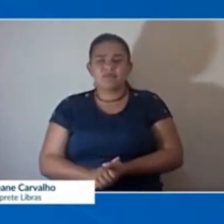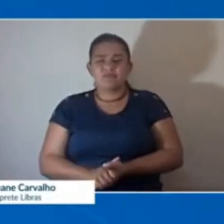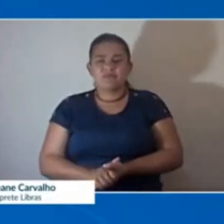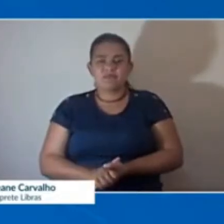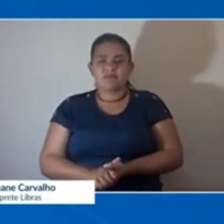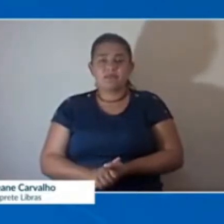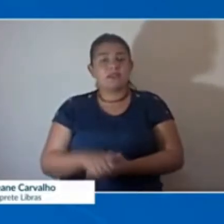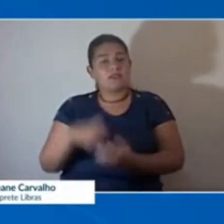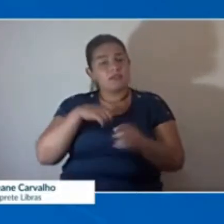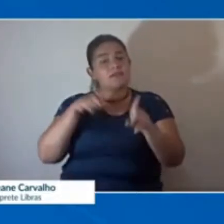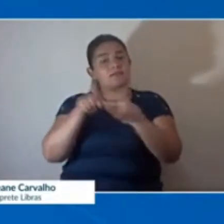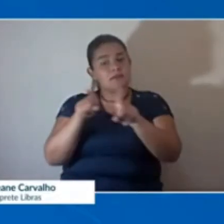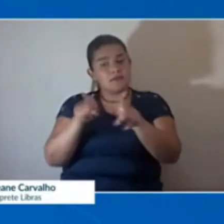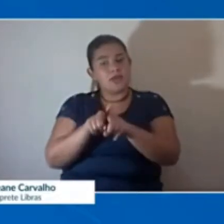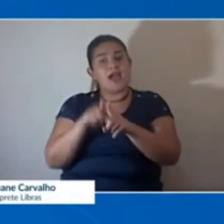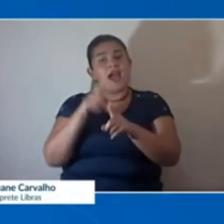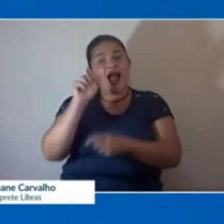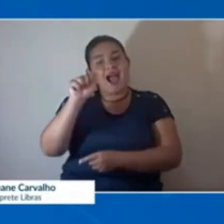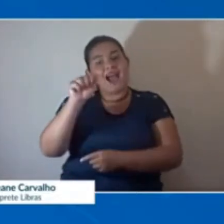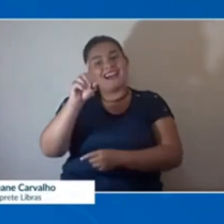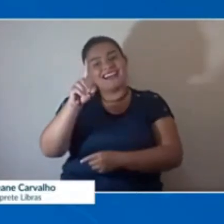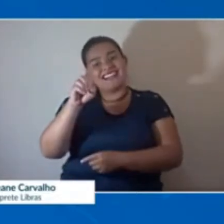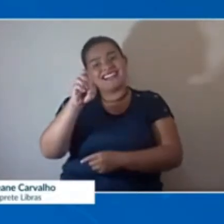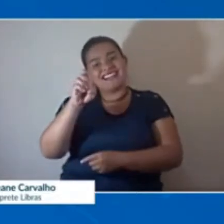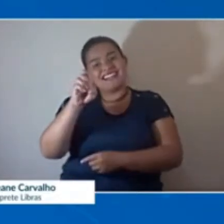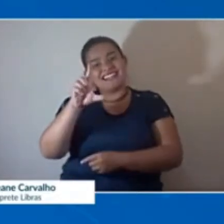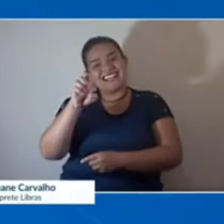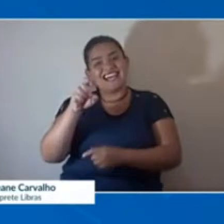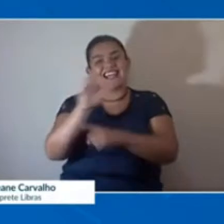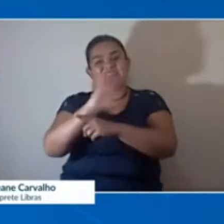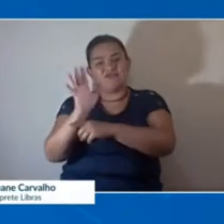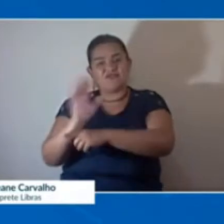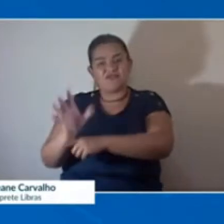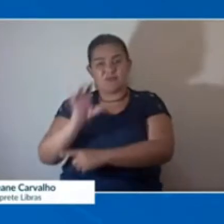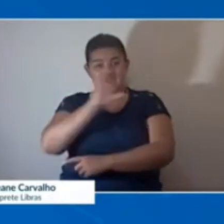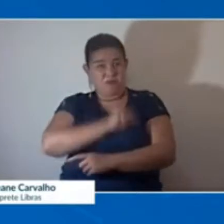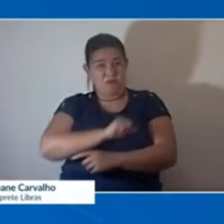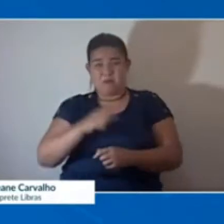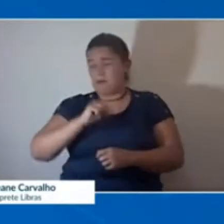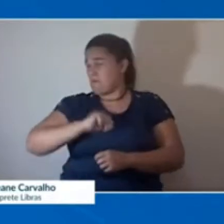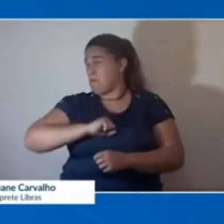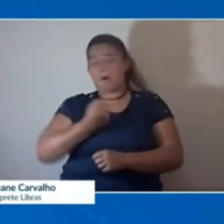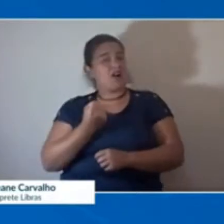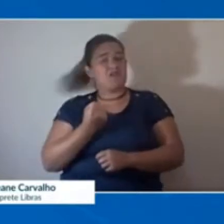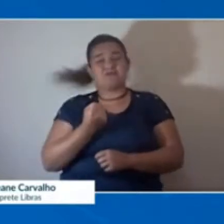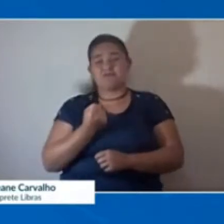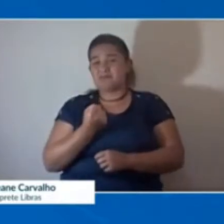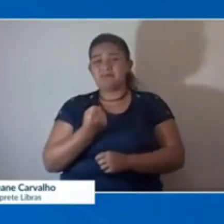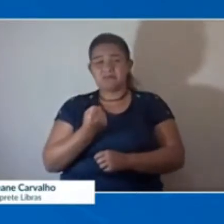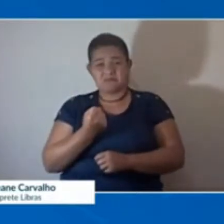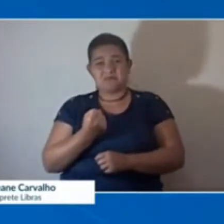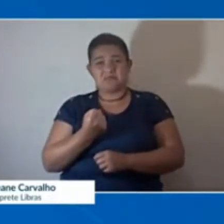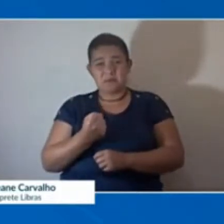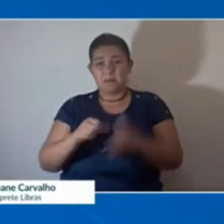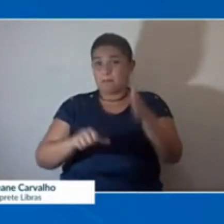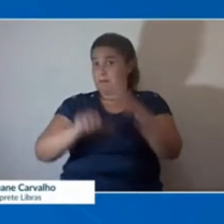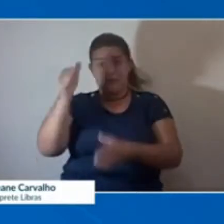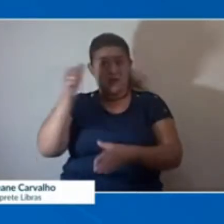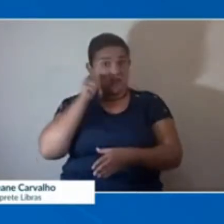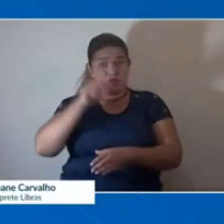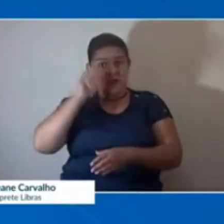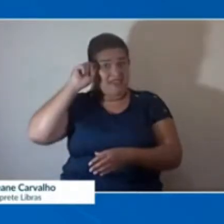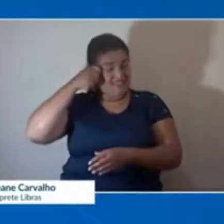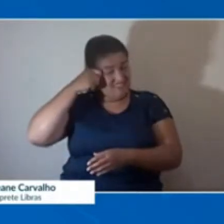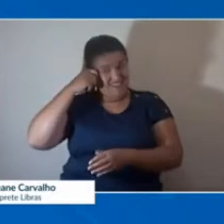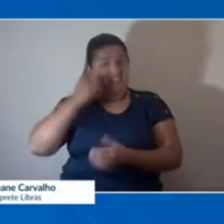a Adélia Sampaio, que dirigiu Amor Maldito, primeiro longa-metragem dirigido por uma mulher negra.